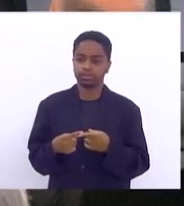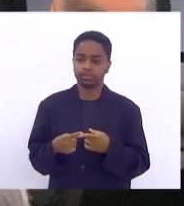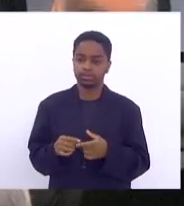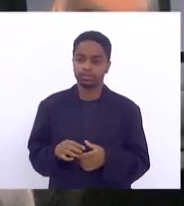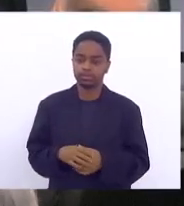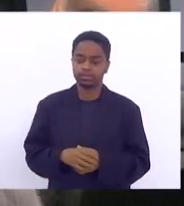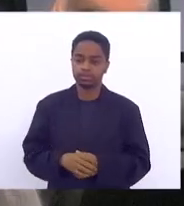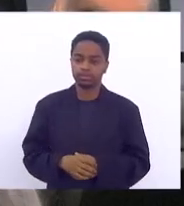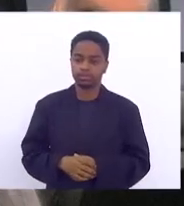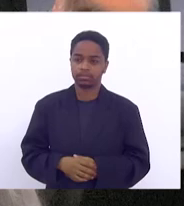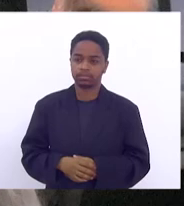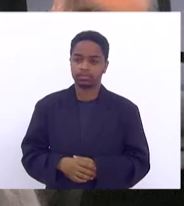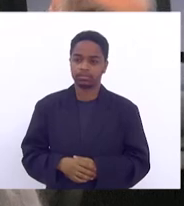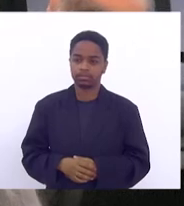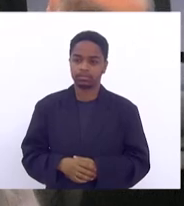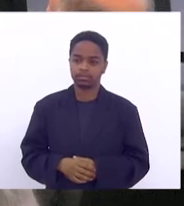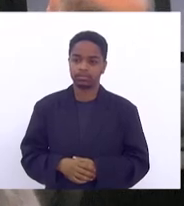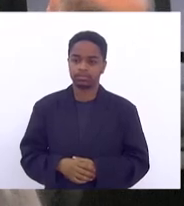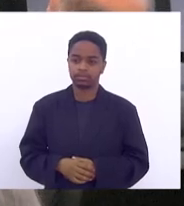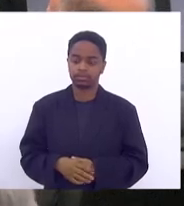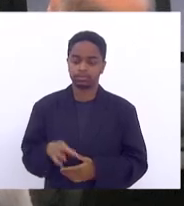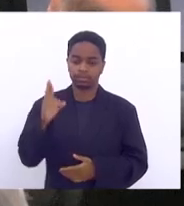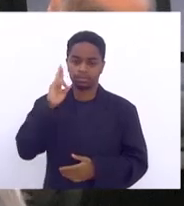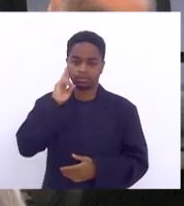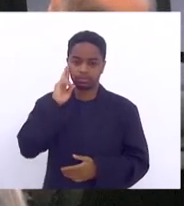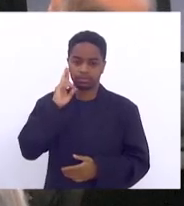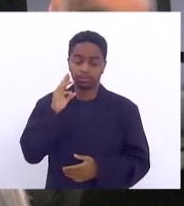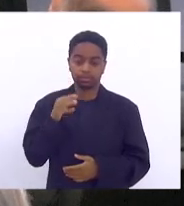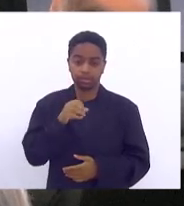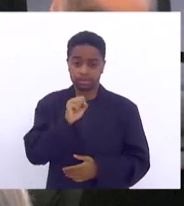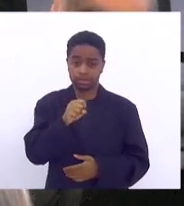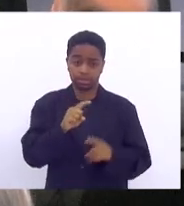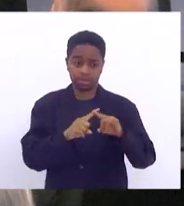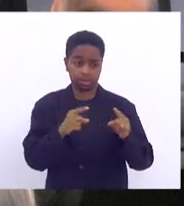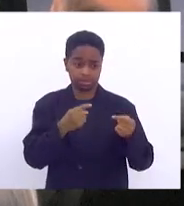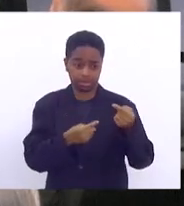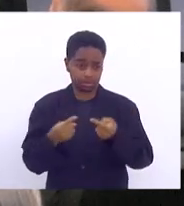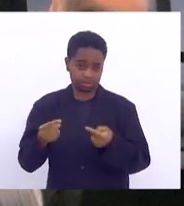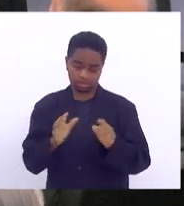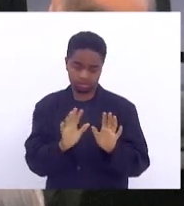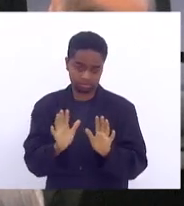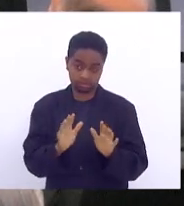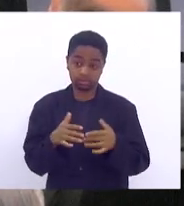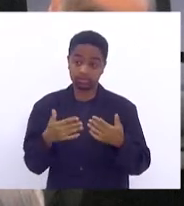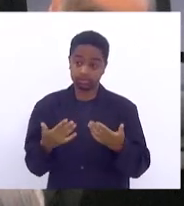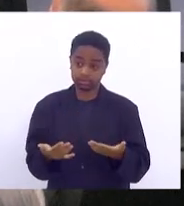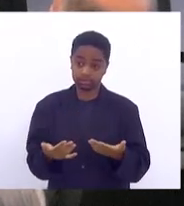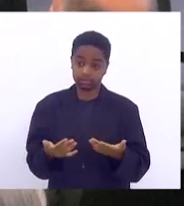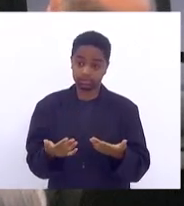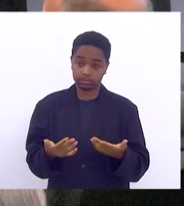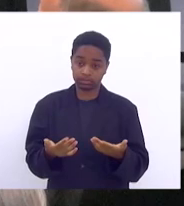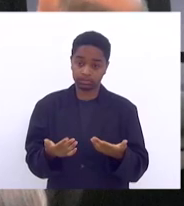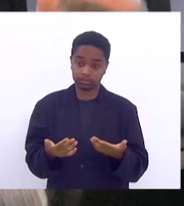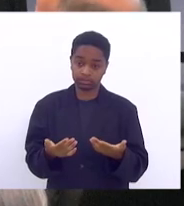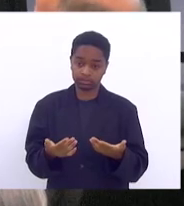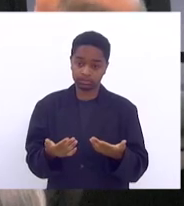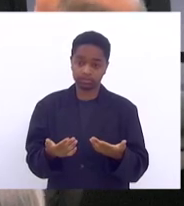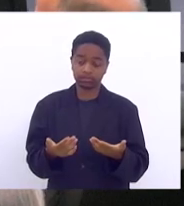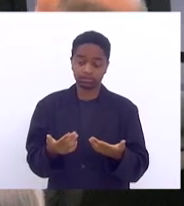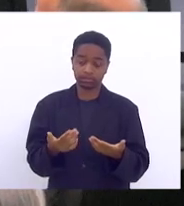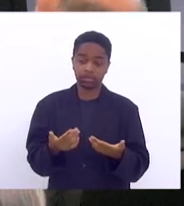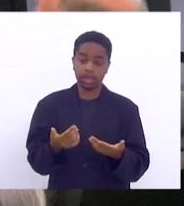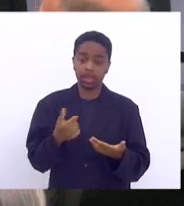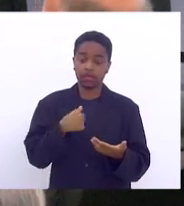que eu tenho estão tentando nós sim mas mas mas não não tá tramitando então é é o que eu é é onde eu ia chegar quer